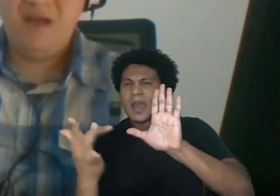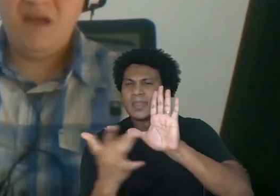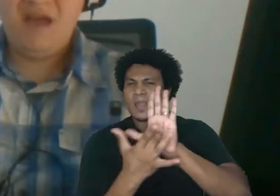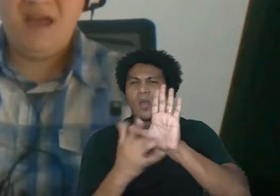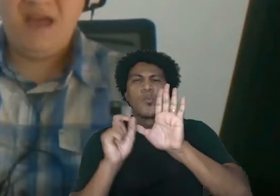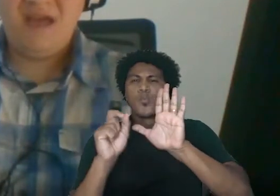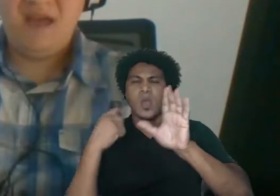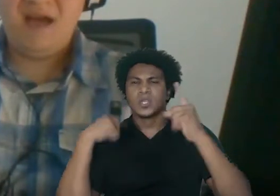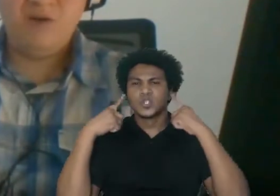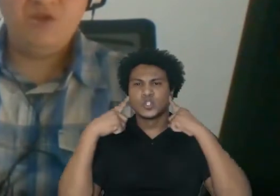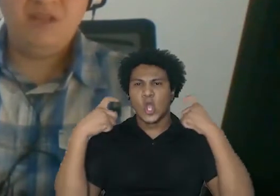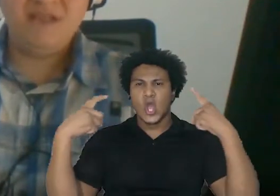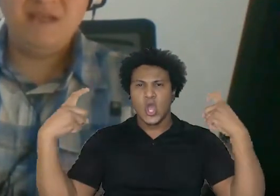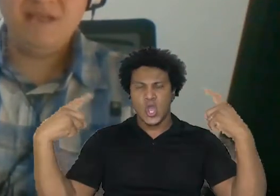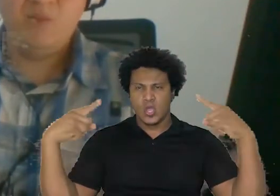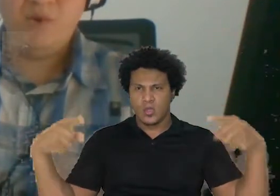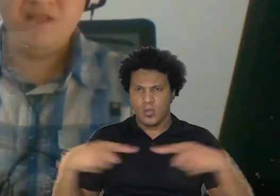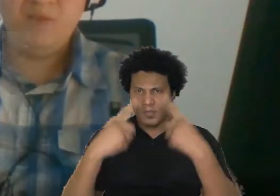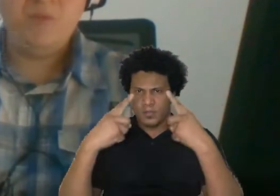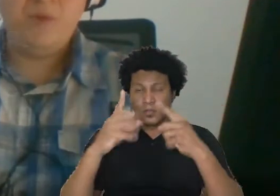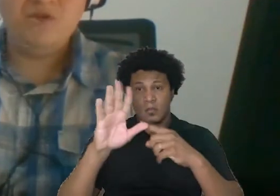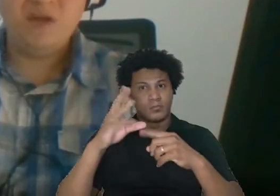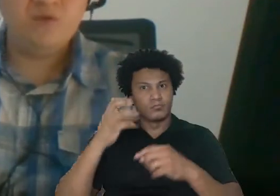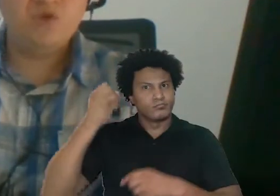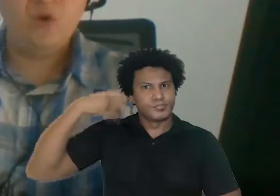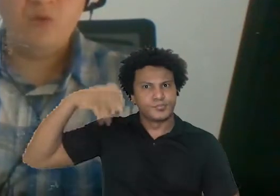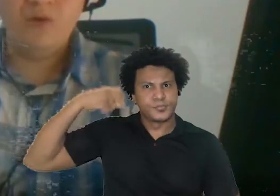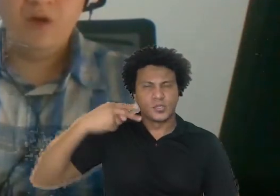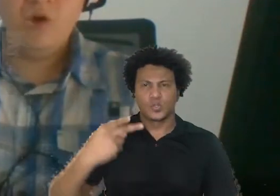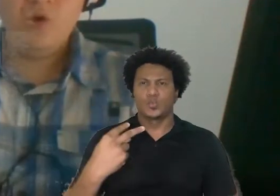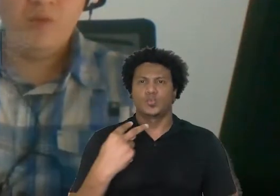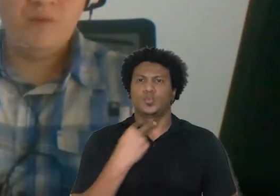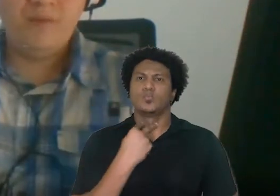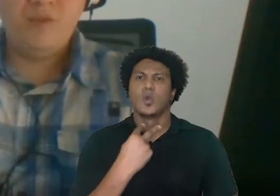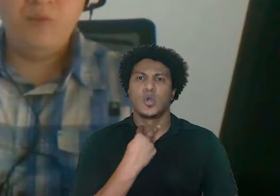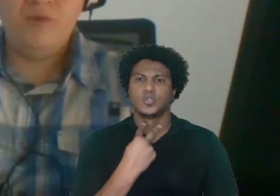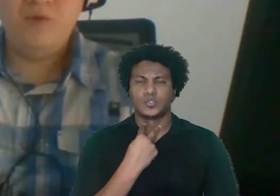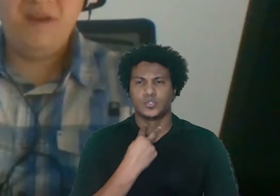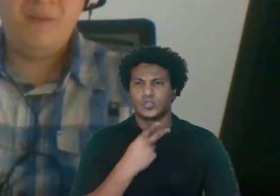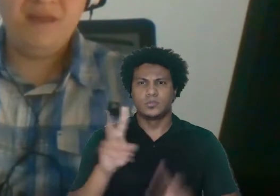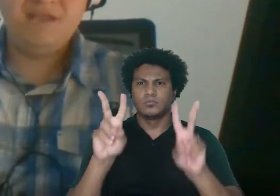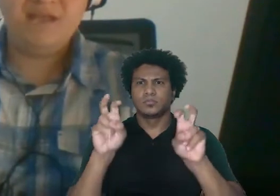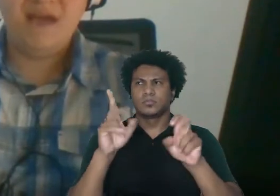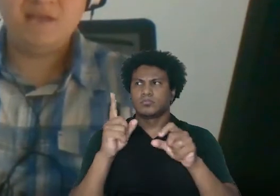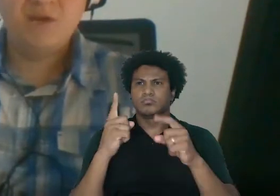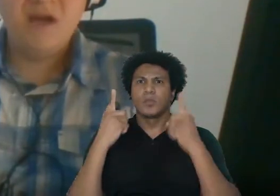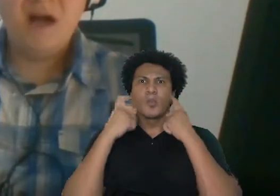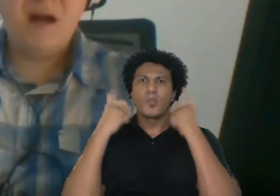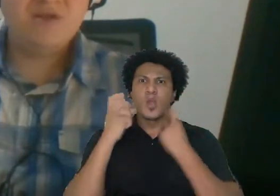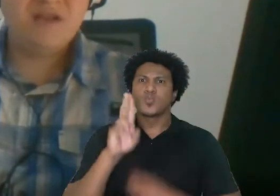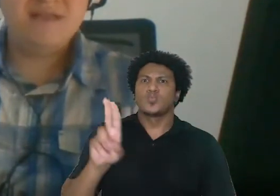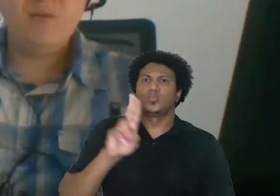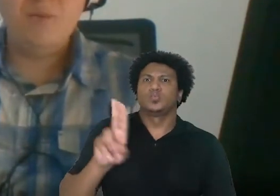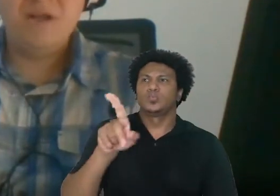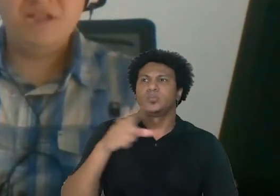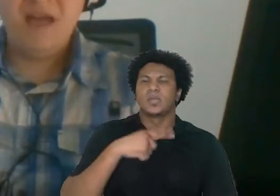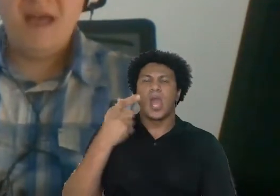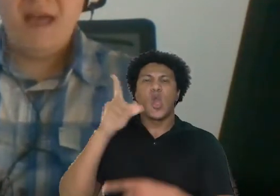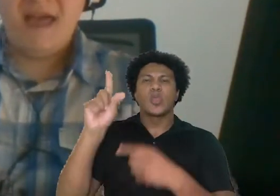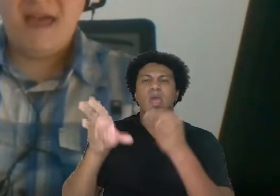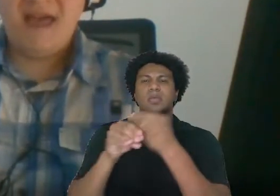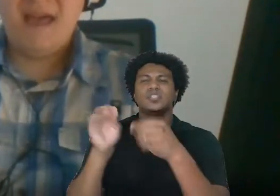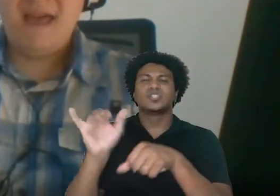sonoras. A audiodescrição, por exemplo, não pode usar um som como ferramenta de acesso. A audionarração